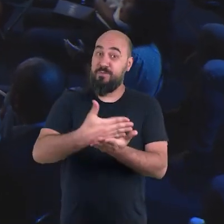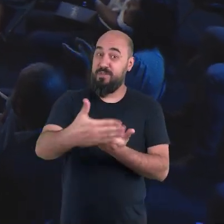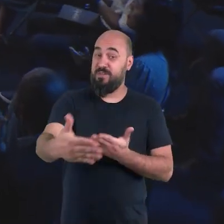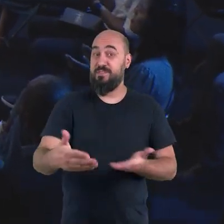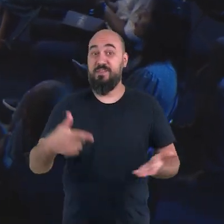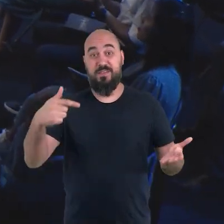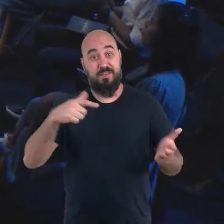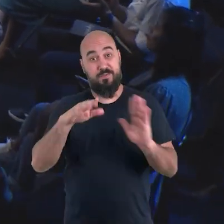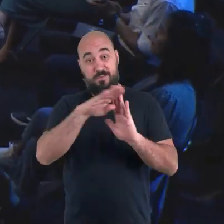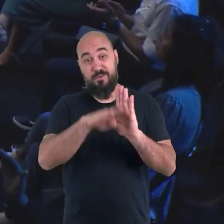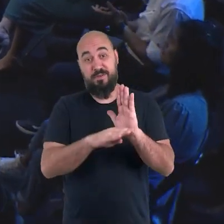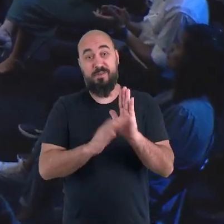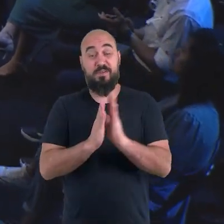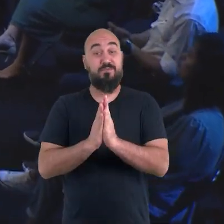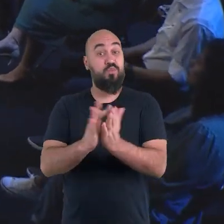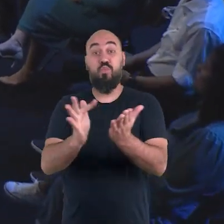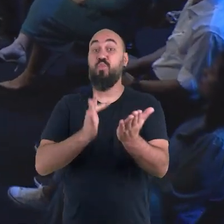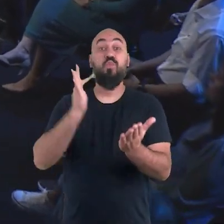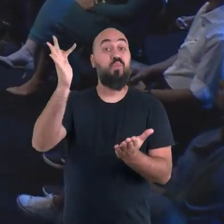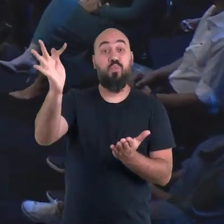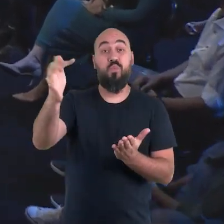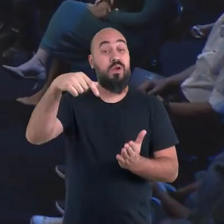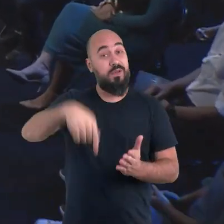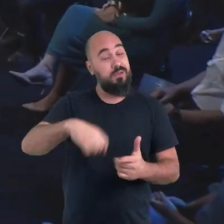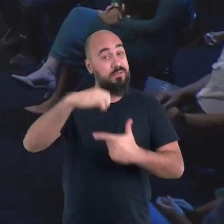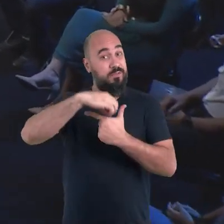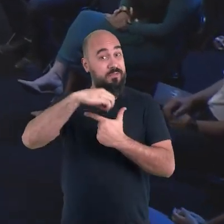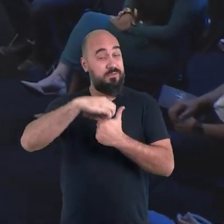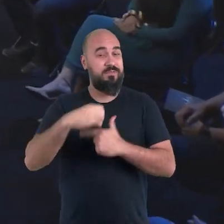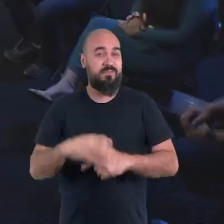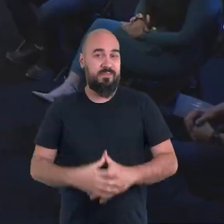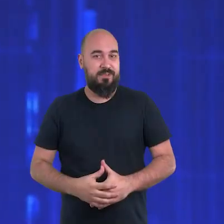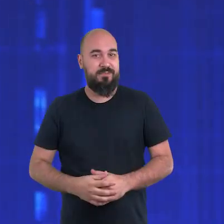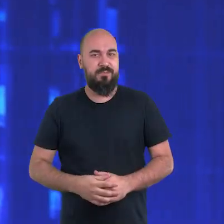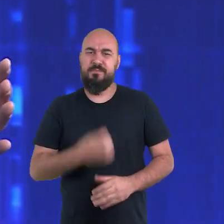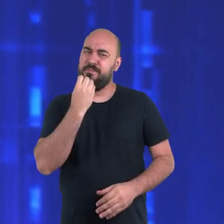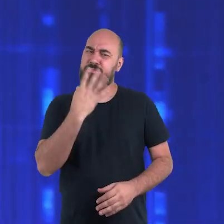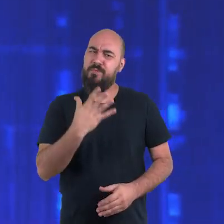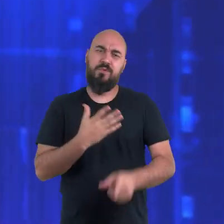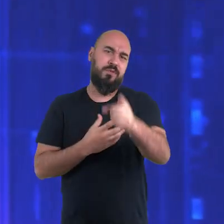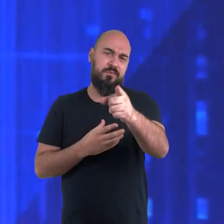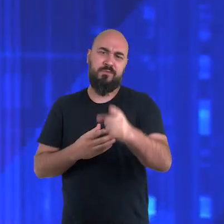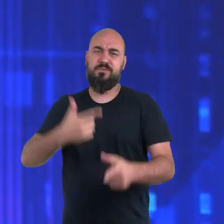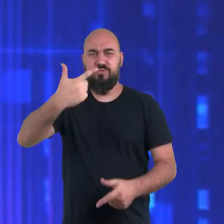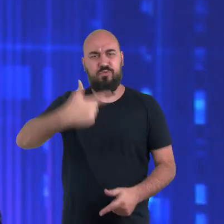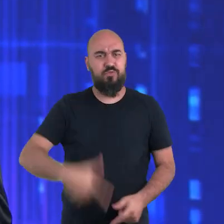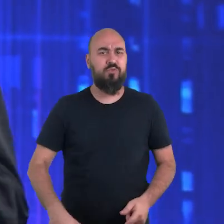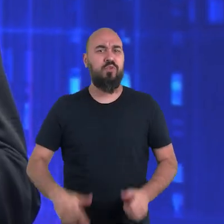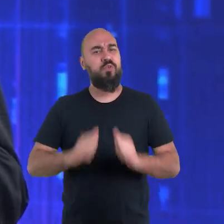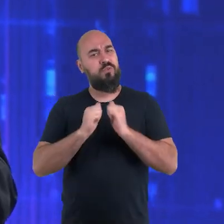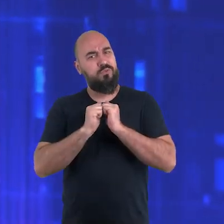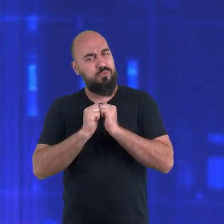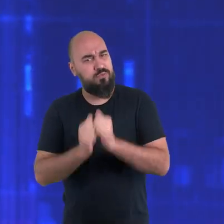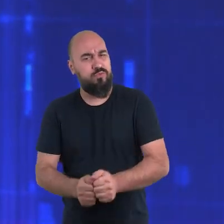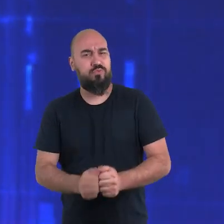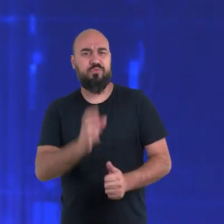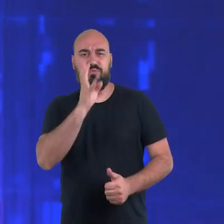Estamos começando mais um programa Arena do Futuro na tela da TV Novo Tempo. Que bom é ter você aqui a cada semana,